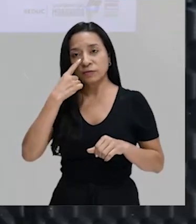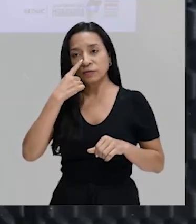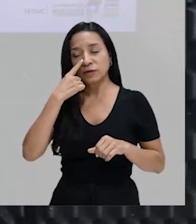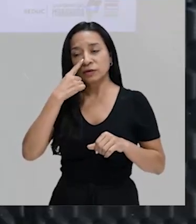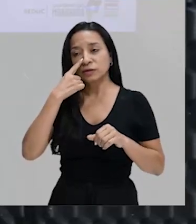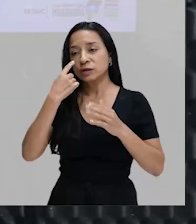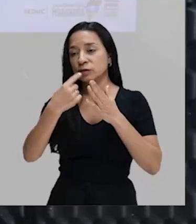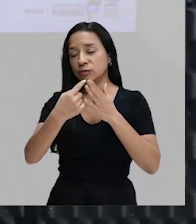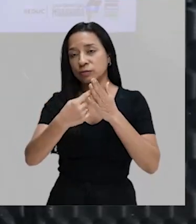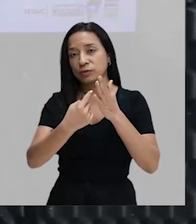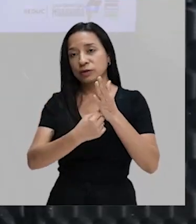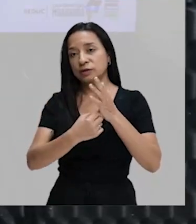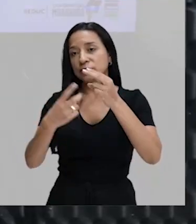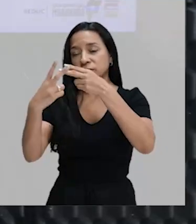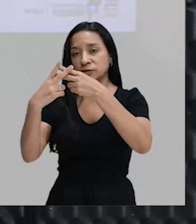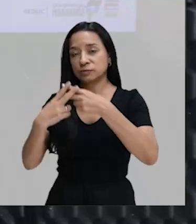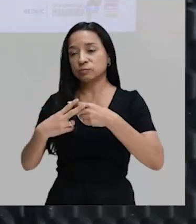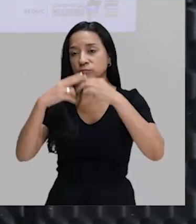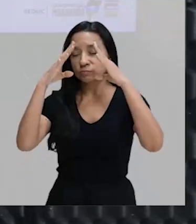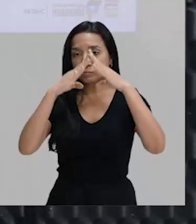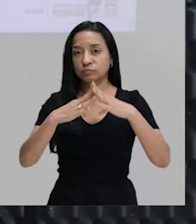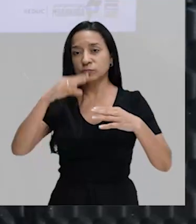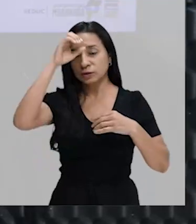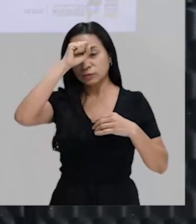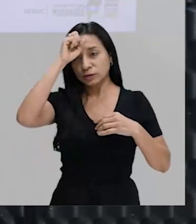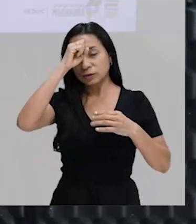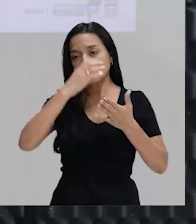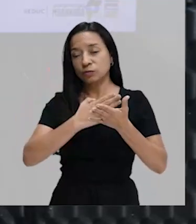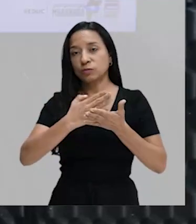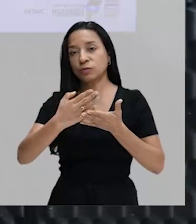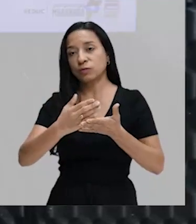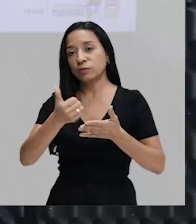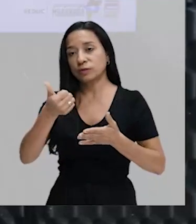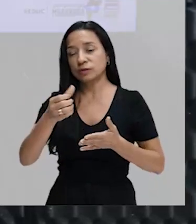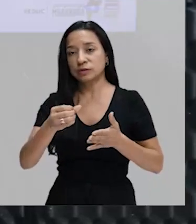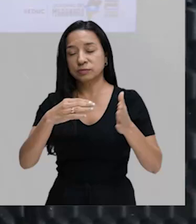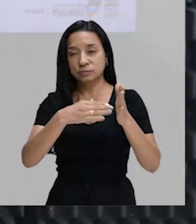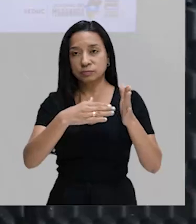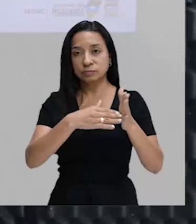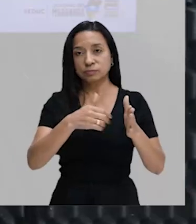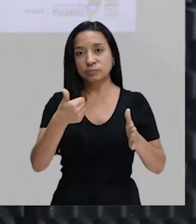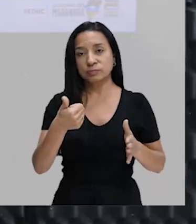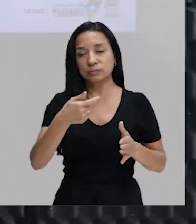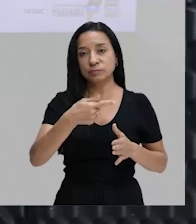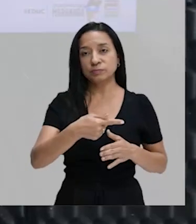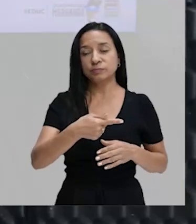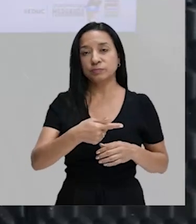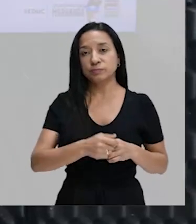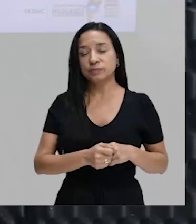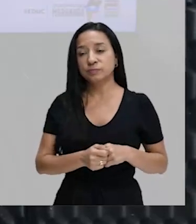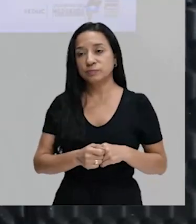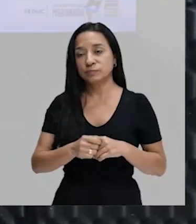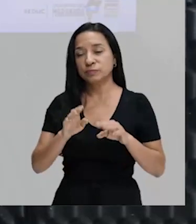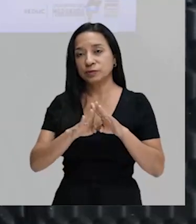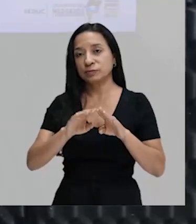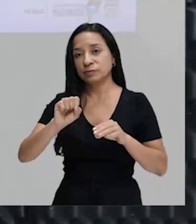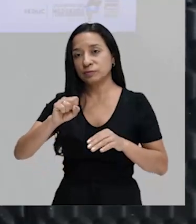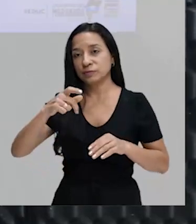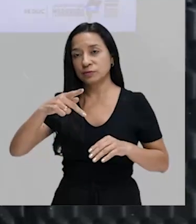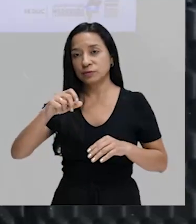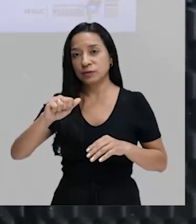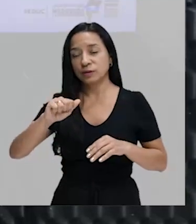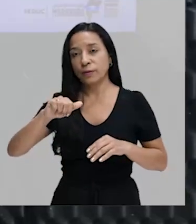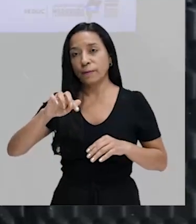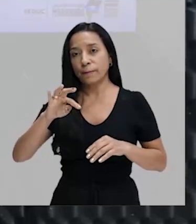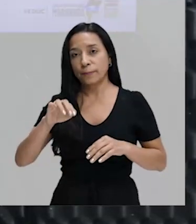programa hashtag Fica em Casa Aprendendo das 16 às 17 horas. No Spotify tem o